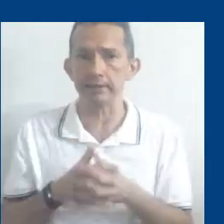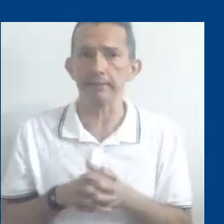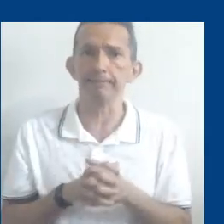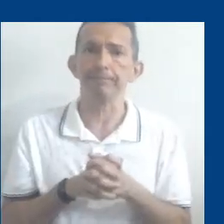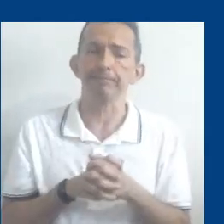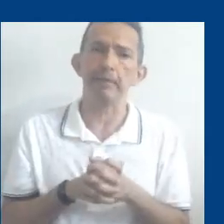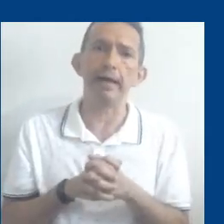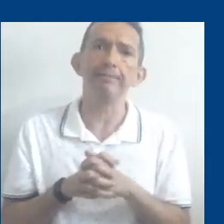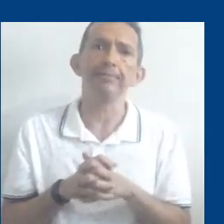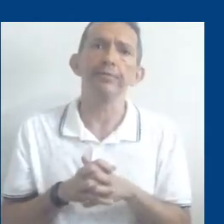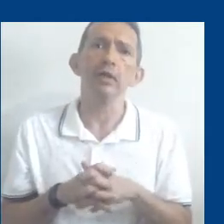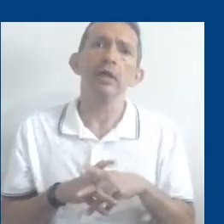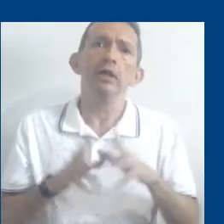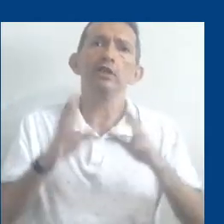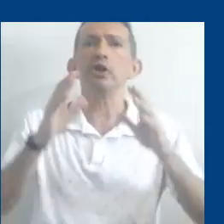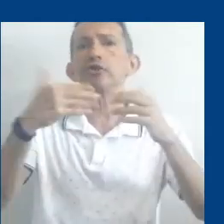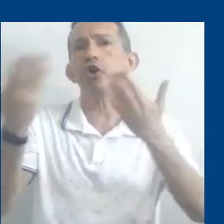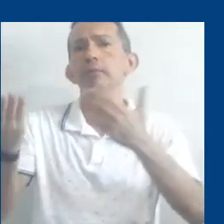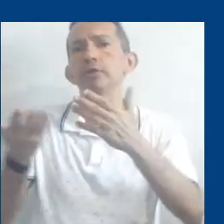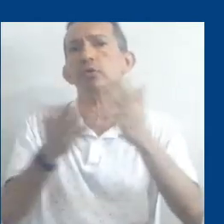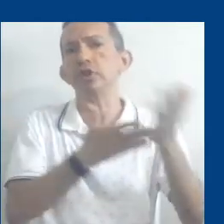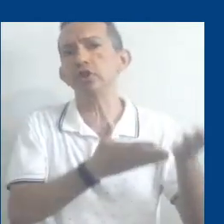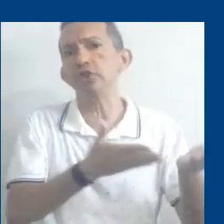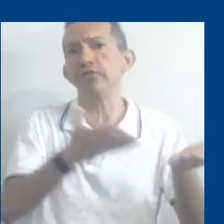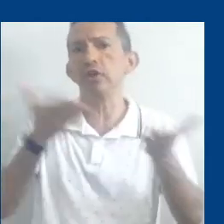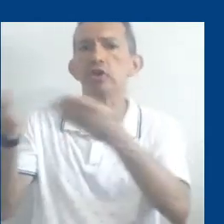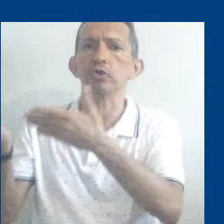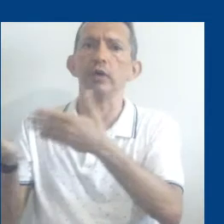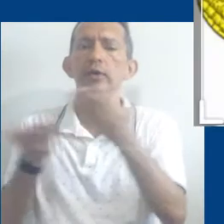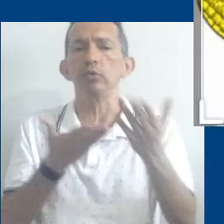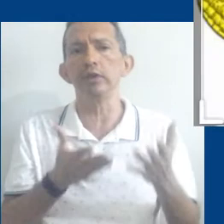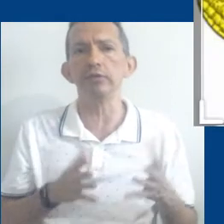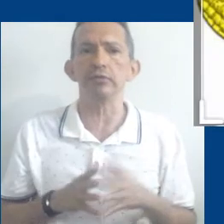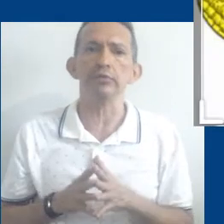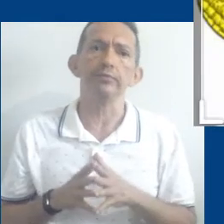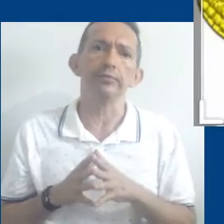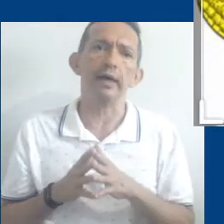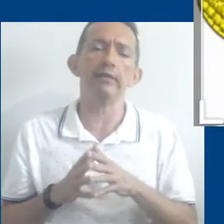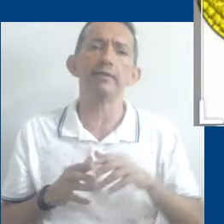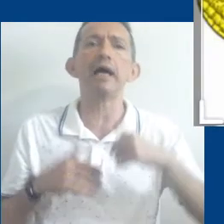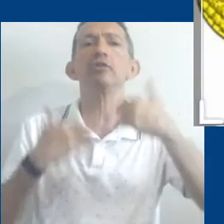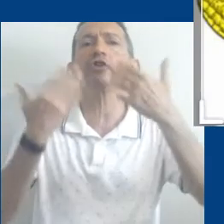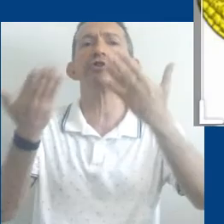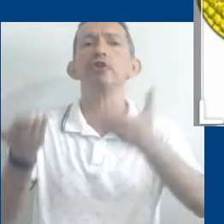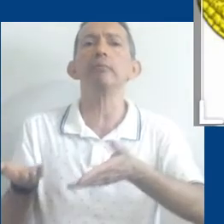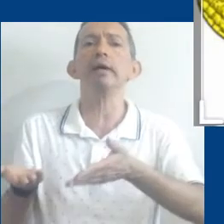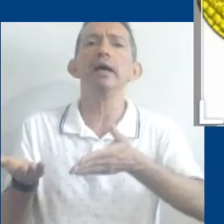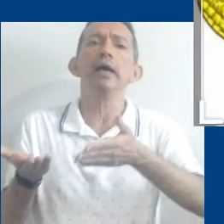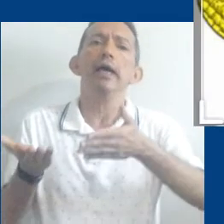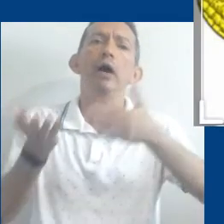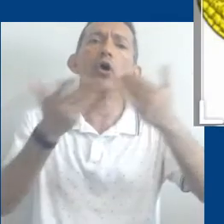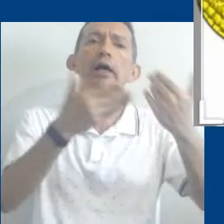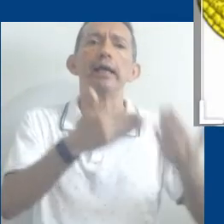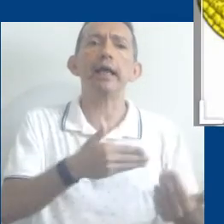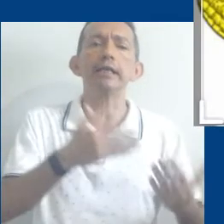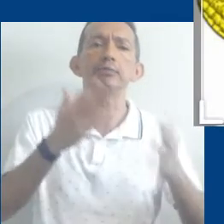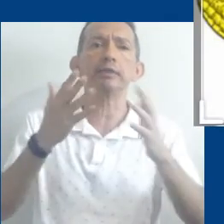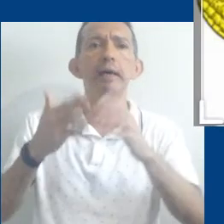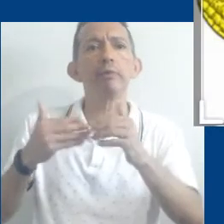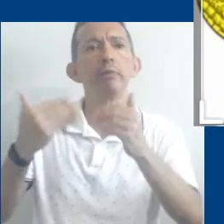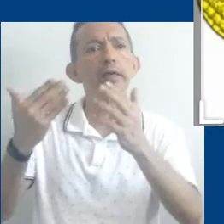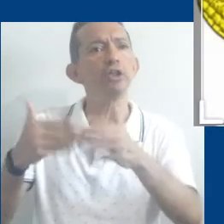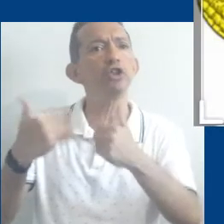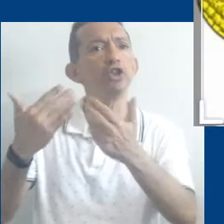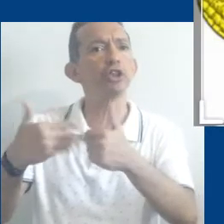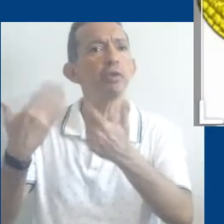lisossomas. Tá? Lisossomas, quando a gente vê isto lá no livro, tá? Ele vai dizer, a lisossoma é a organela